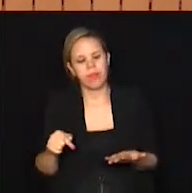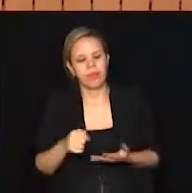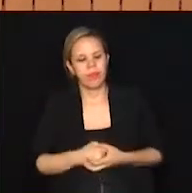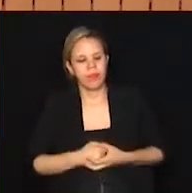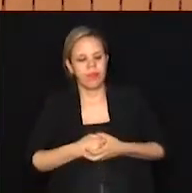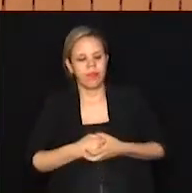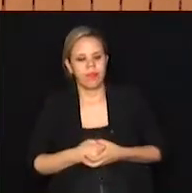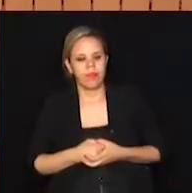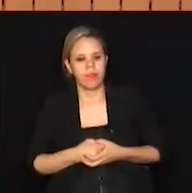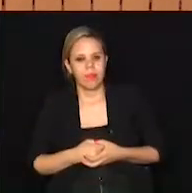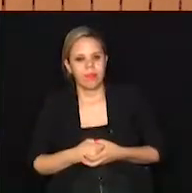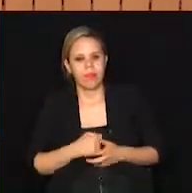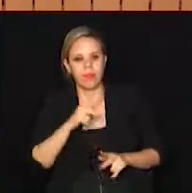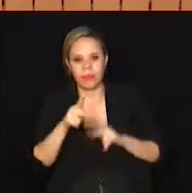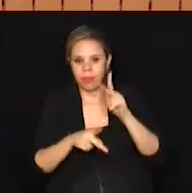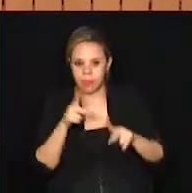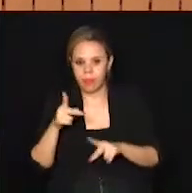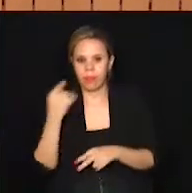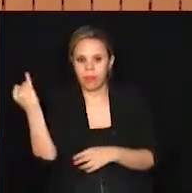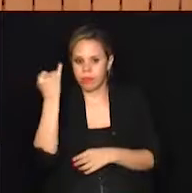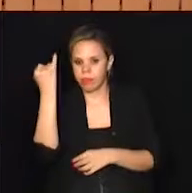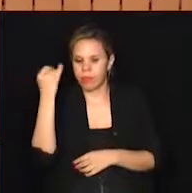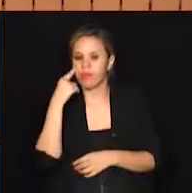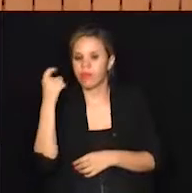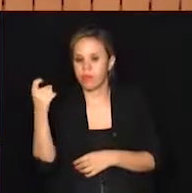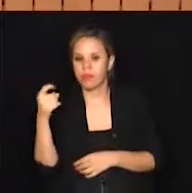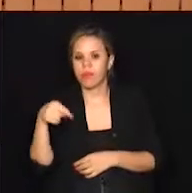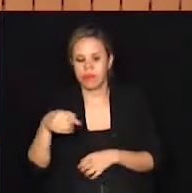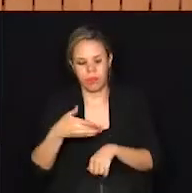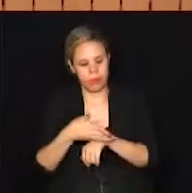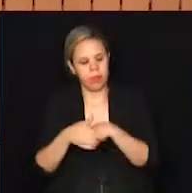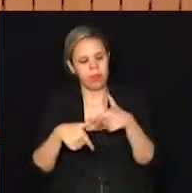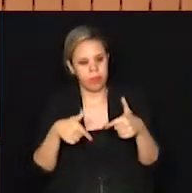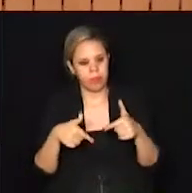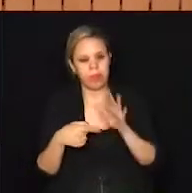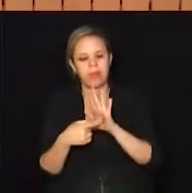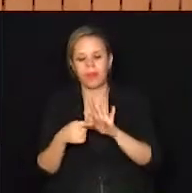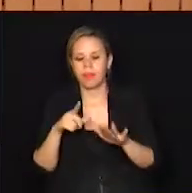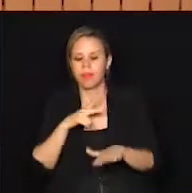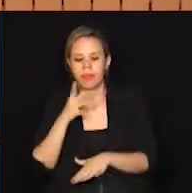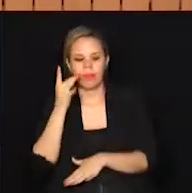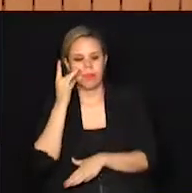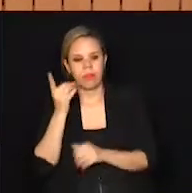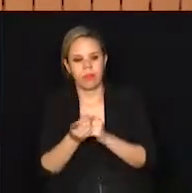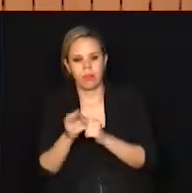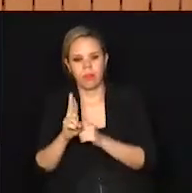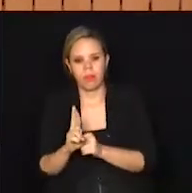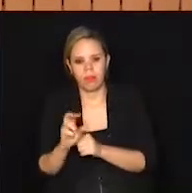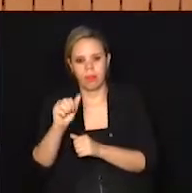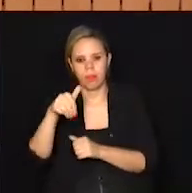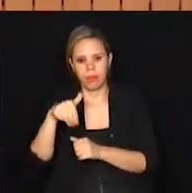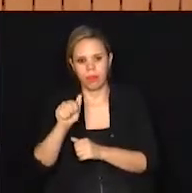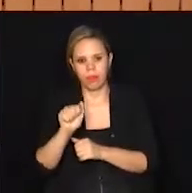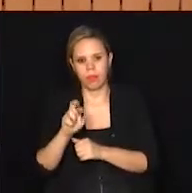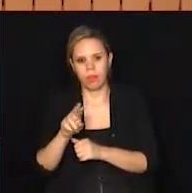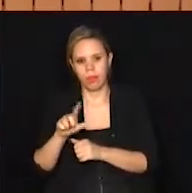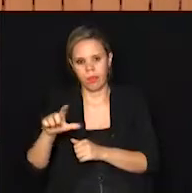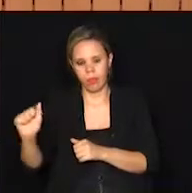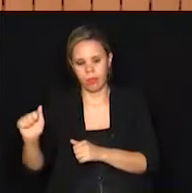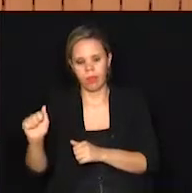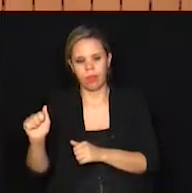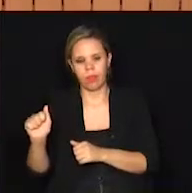de partes muito interessadas e importantes. Nós já temos a presença aqui da doutora Marcela Monteiro Dória,